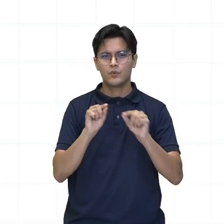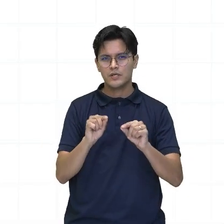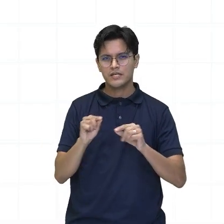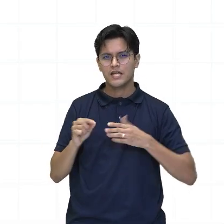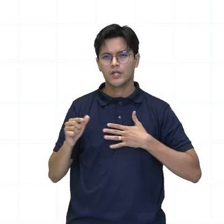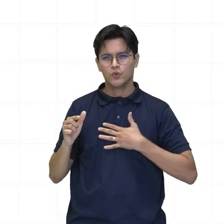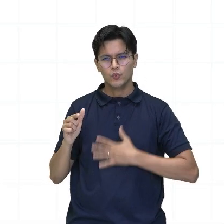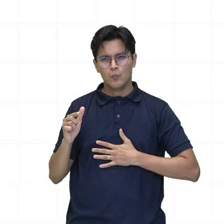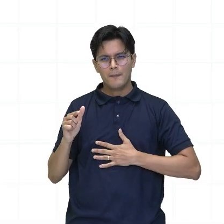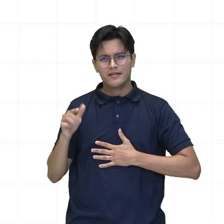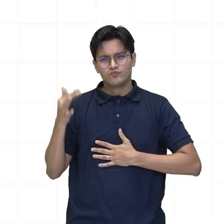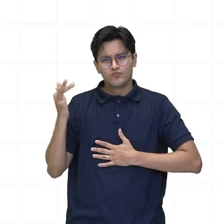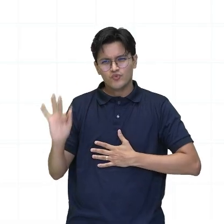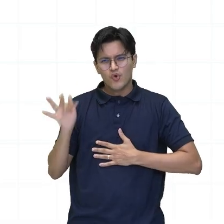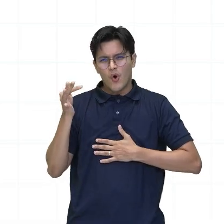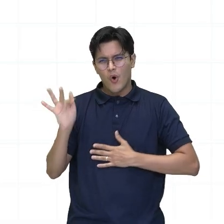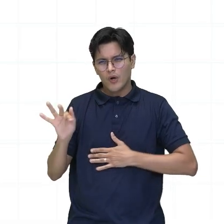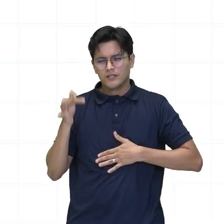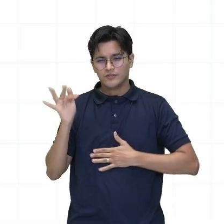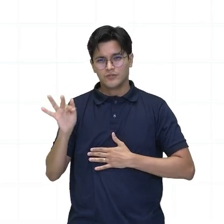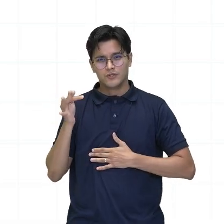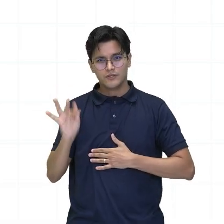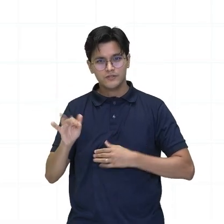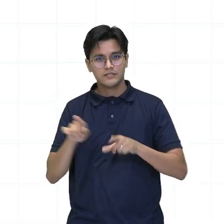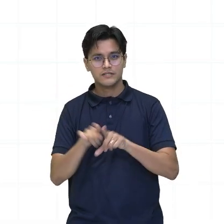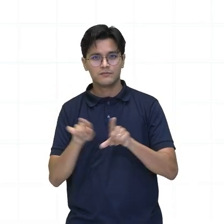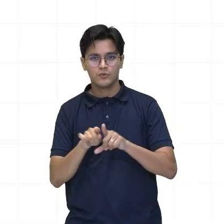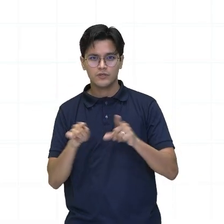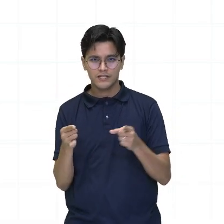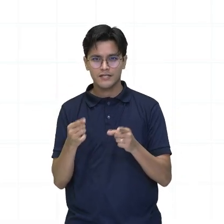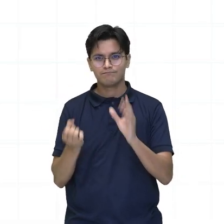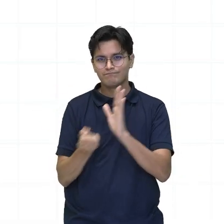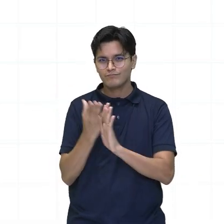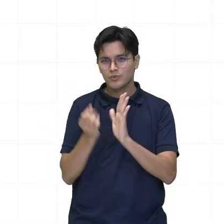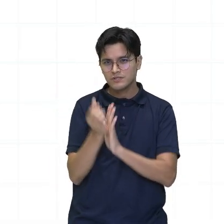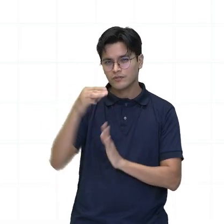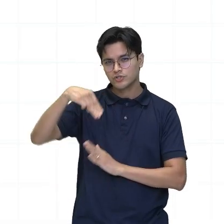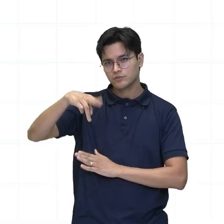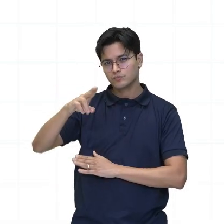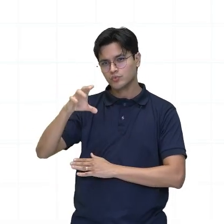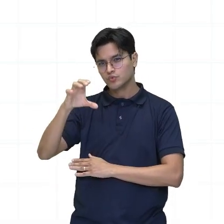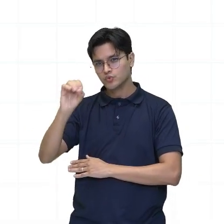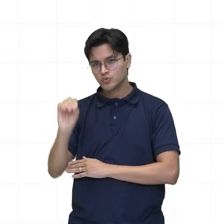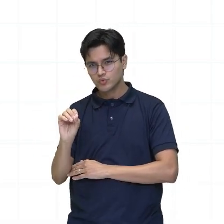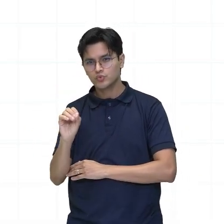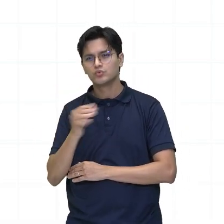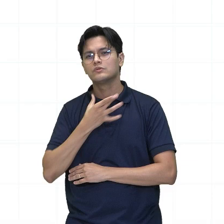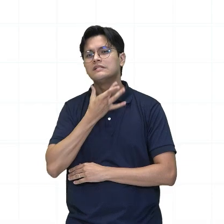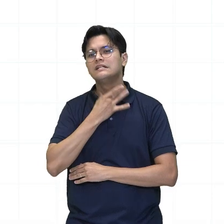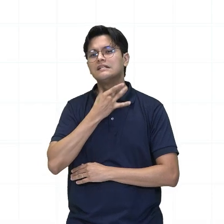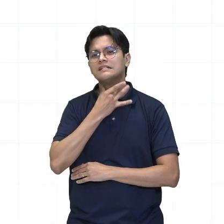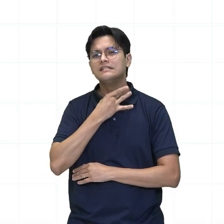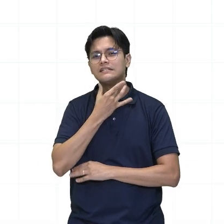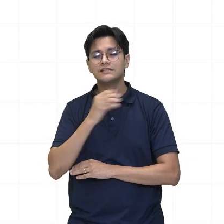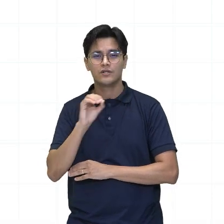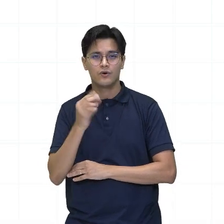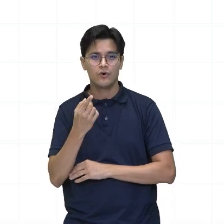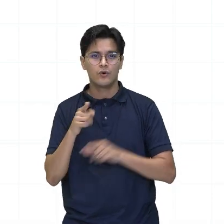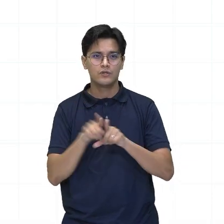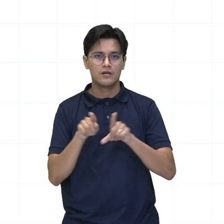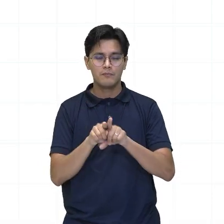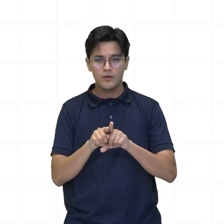líquidos e uma substância que está engatando na garganta, isso é o escarro, né? Ou confusão,